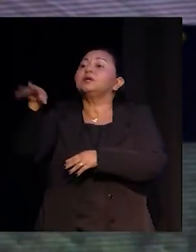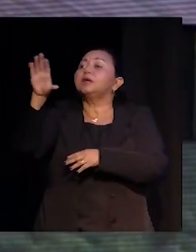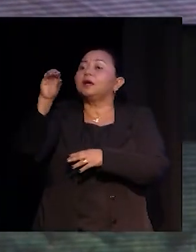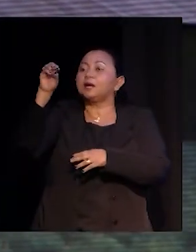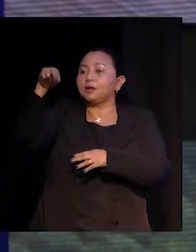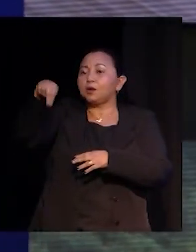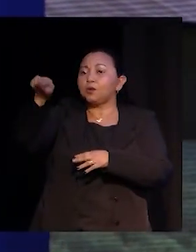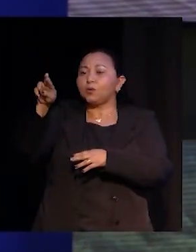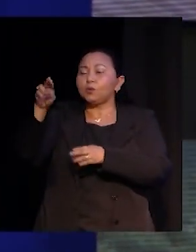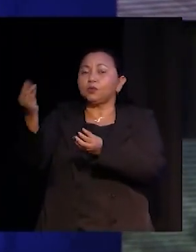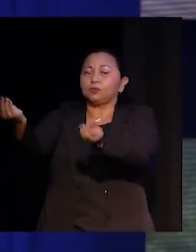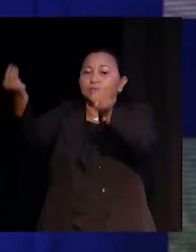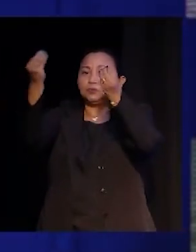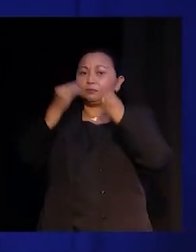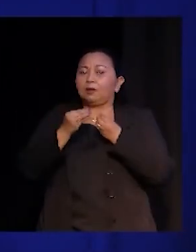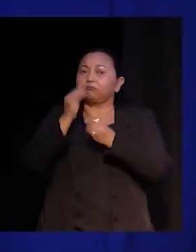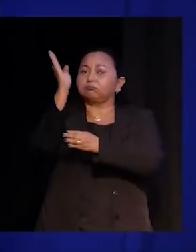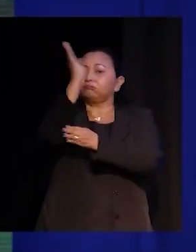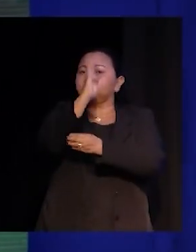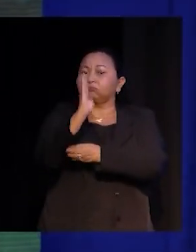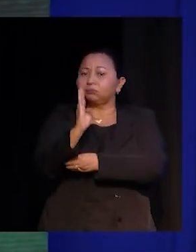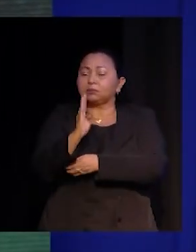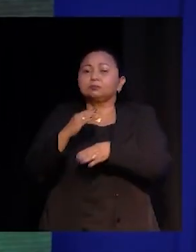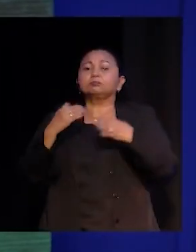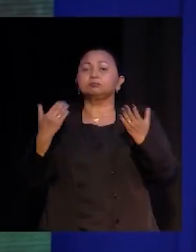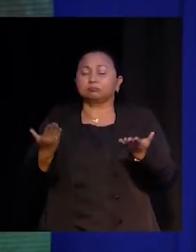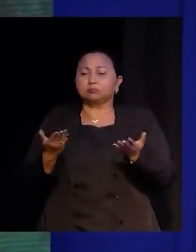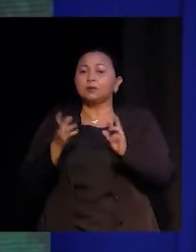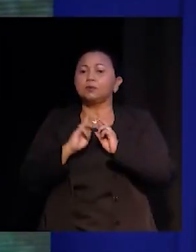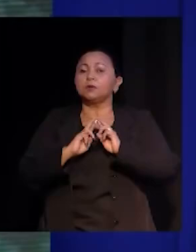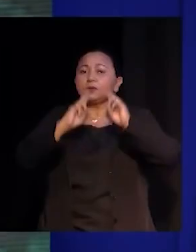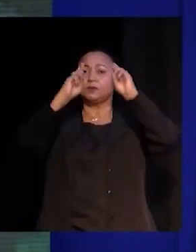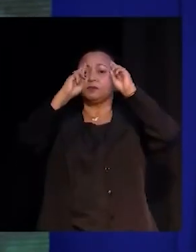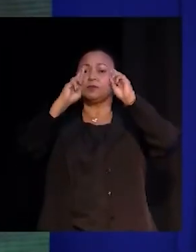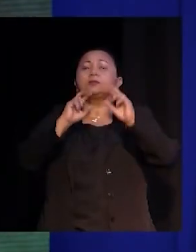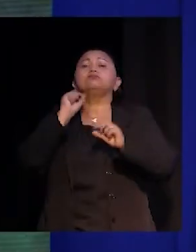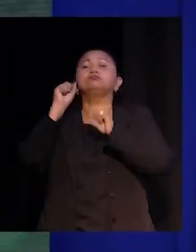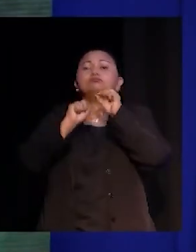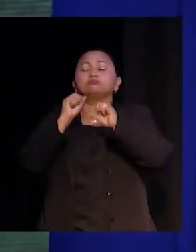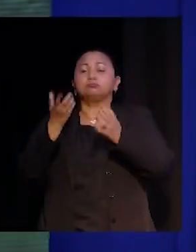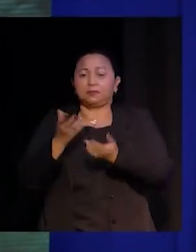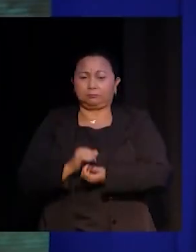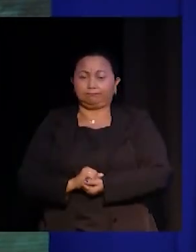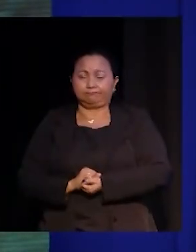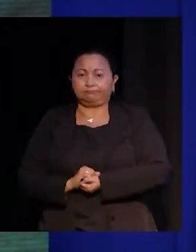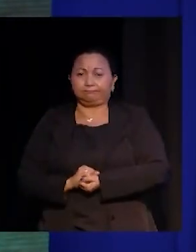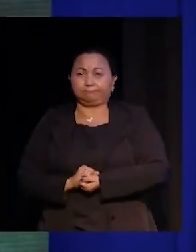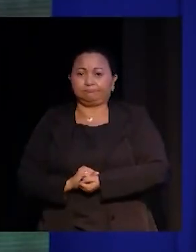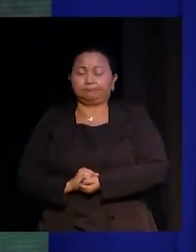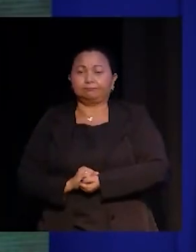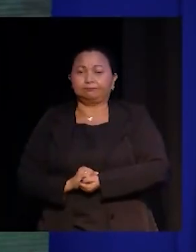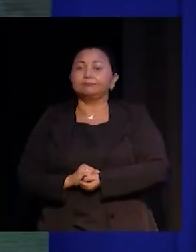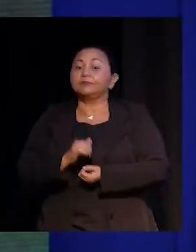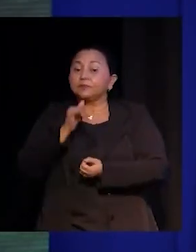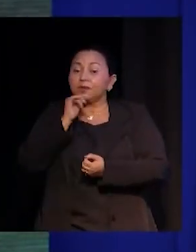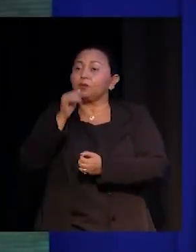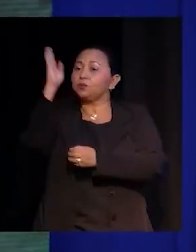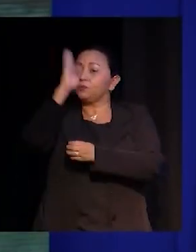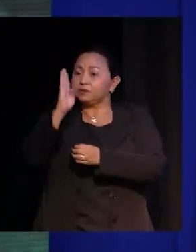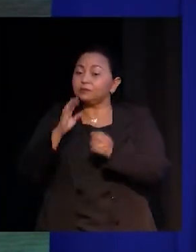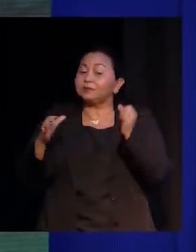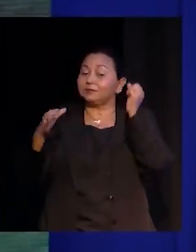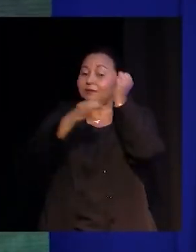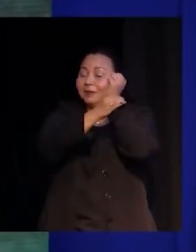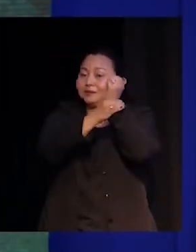Nações Unidas uma responsabilidade que seria a atribuição de arcar com uma parte da